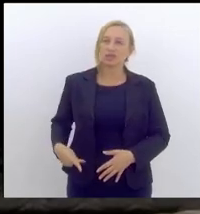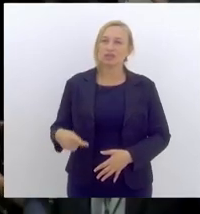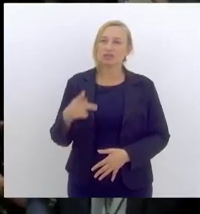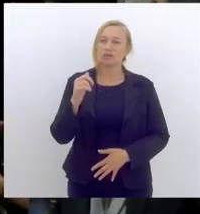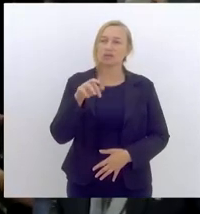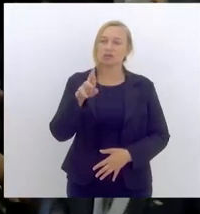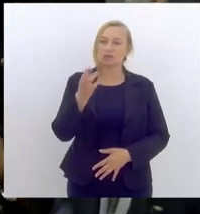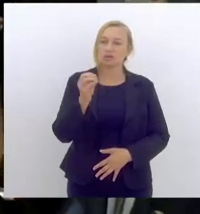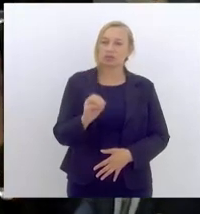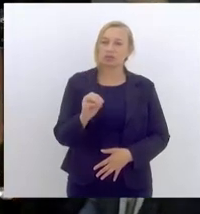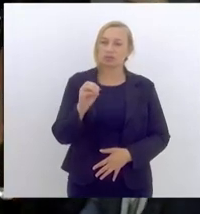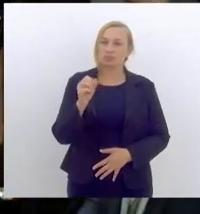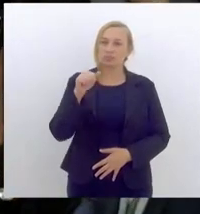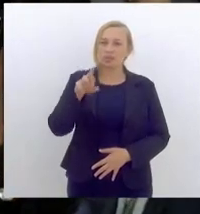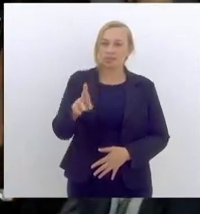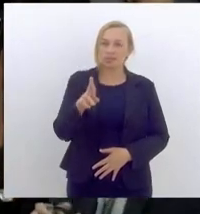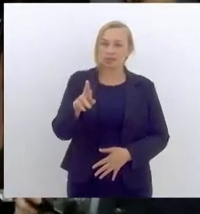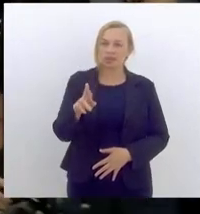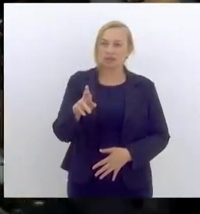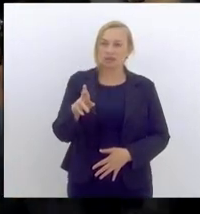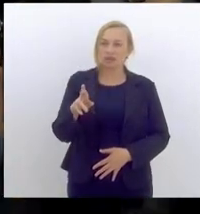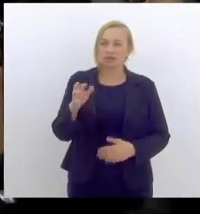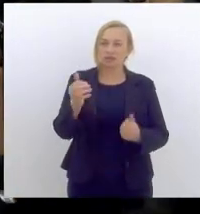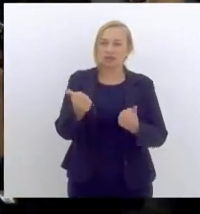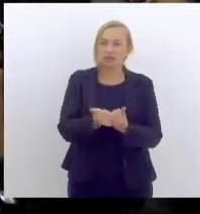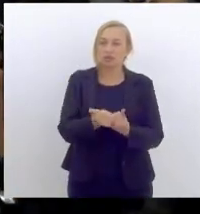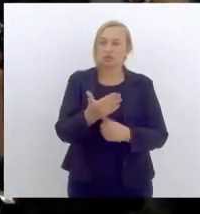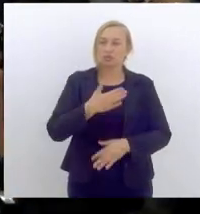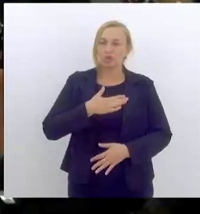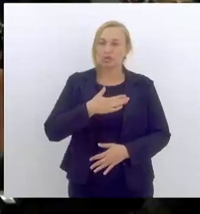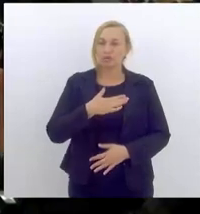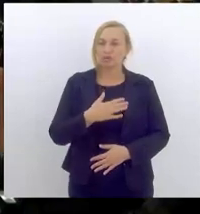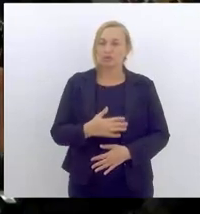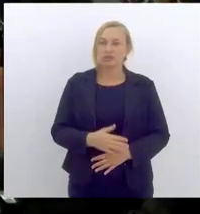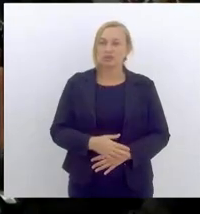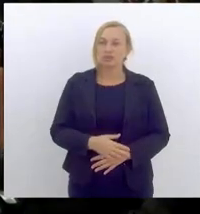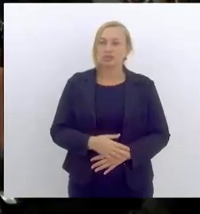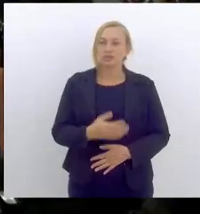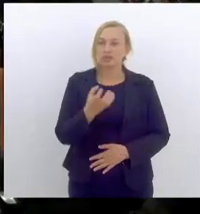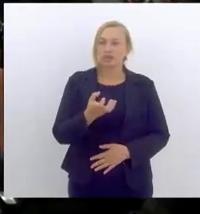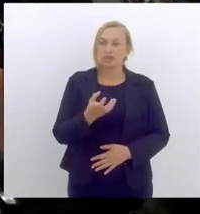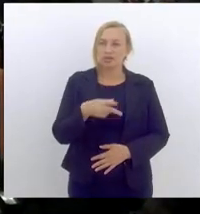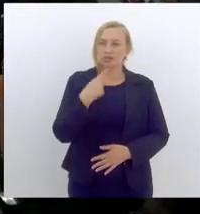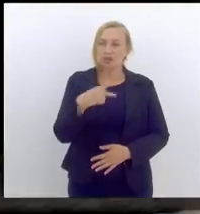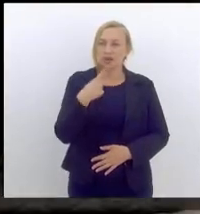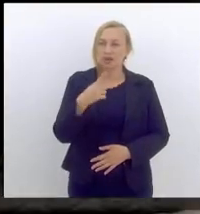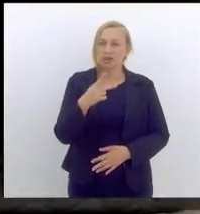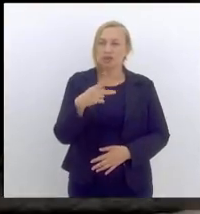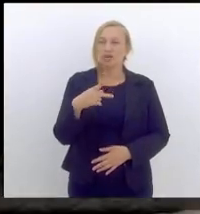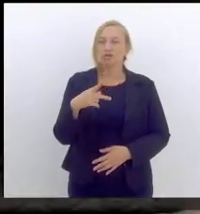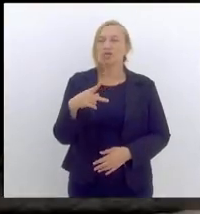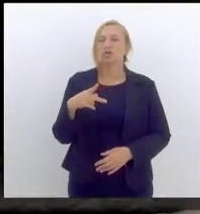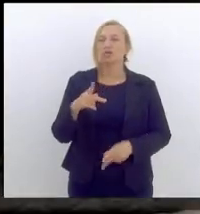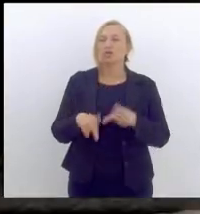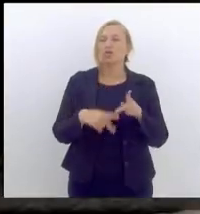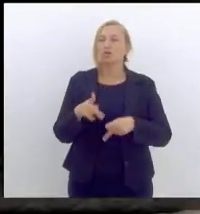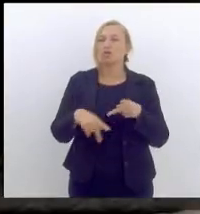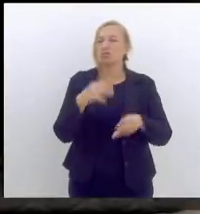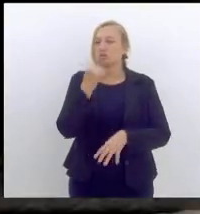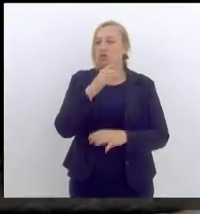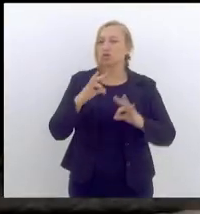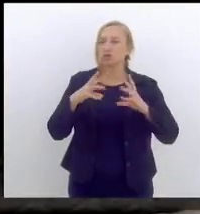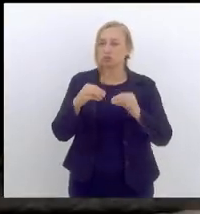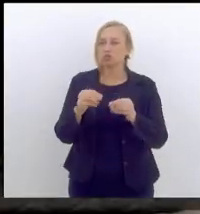Bacelar. Conte com esse deputado. Quero dizer ao povo fluminense que tudo que fiz foi